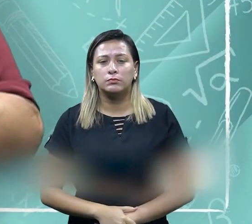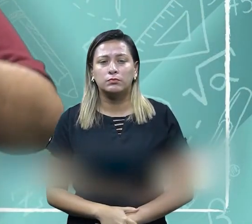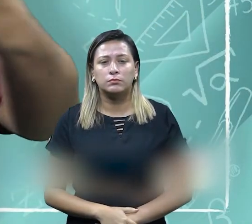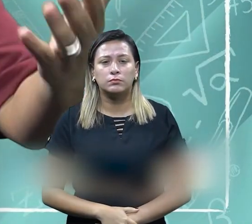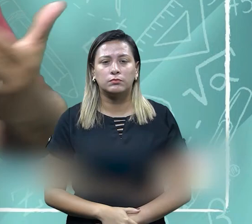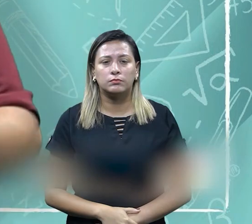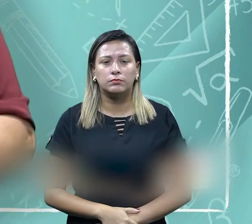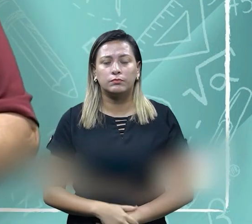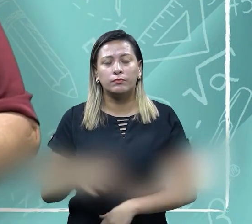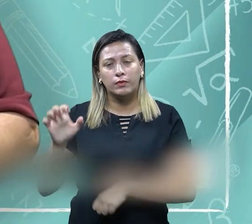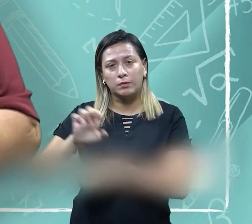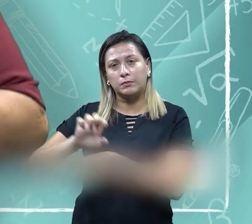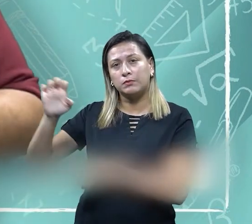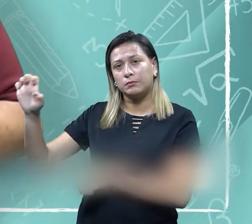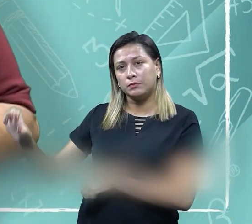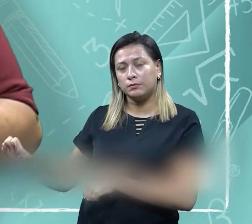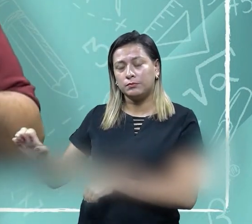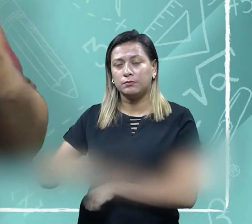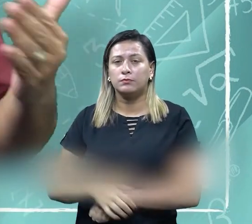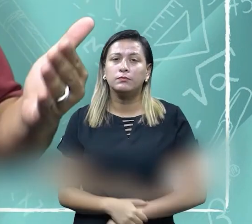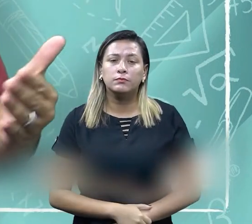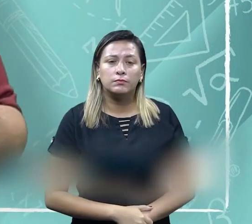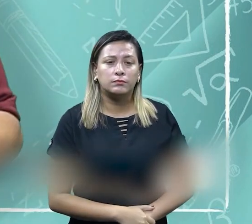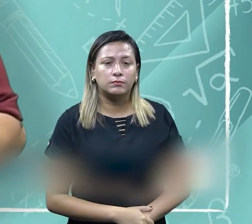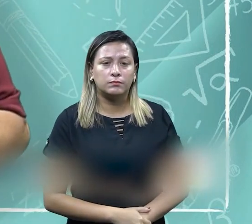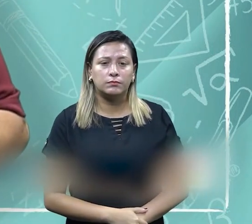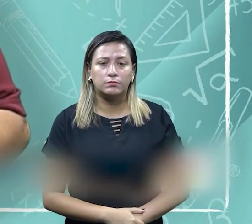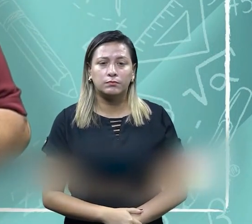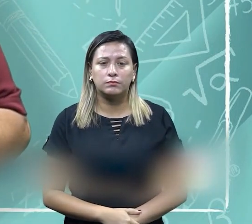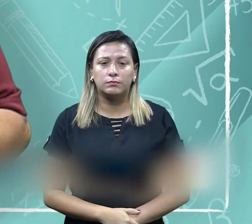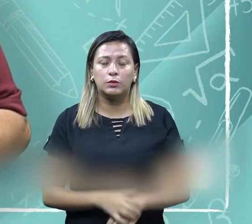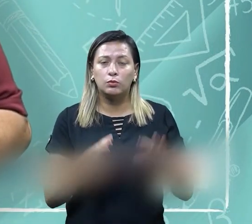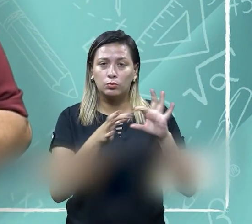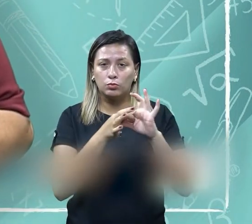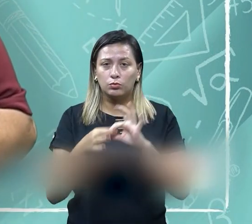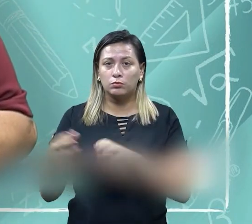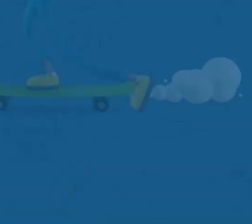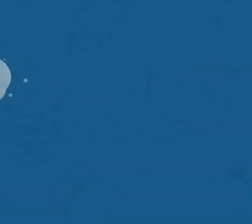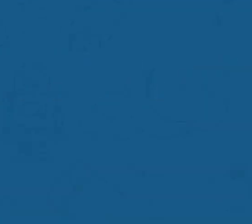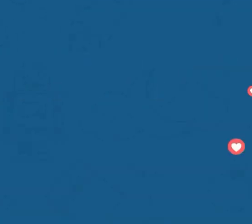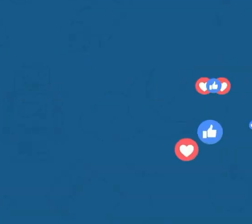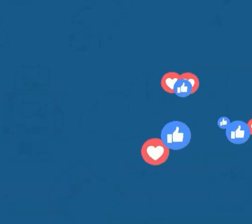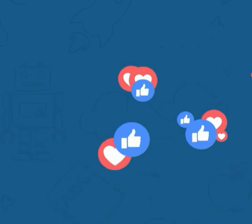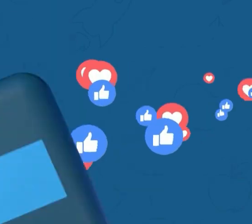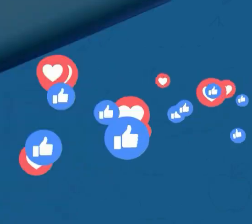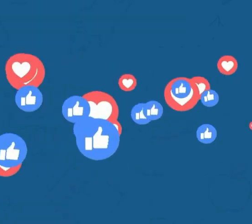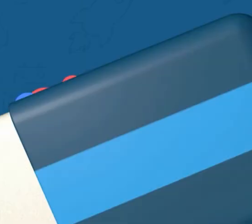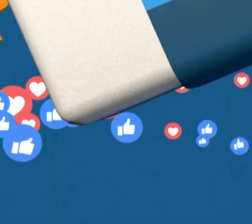trâmite de qualquer produto de trâmite internacional. Ok?